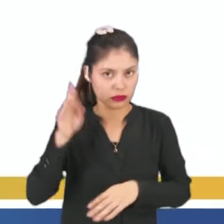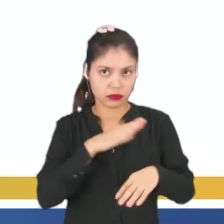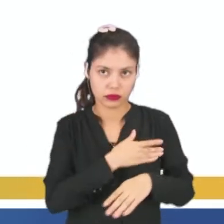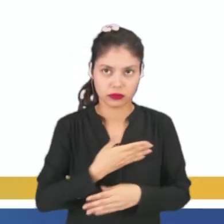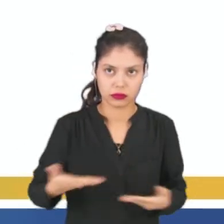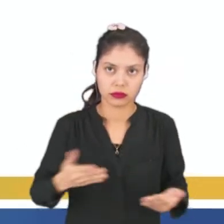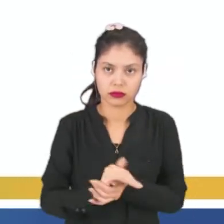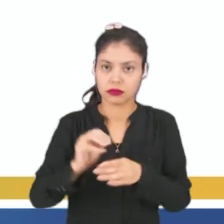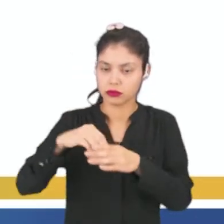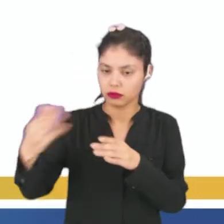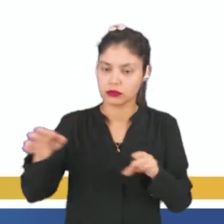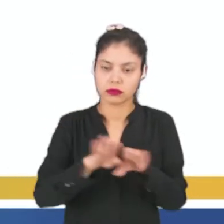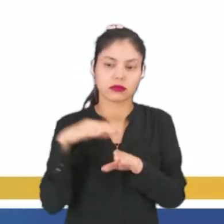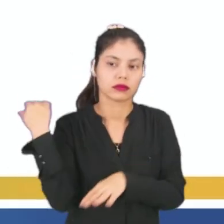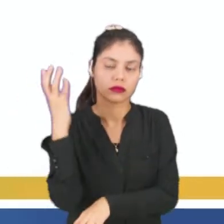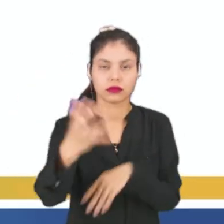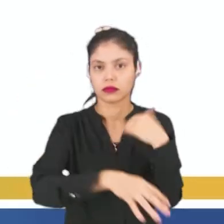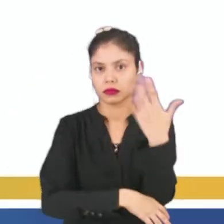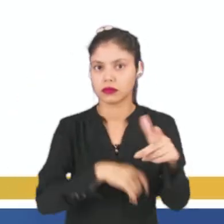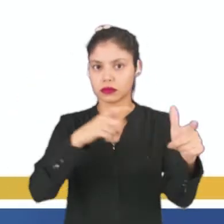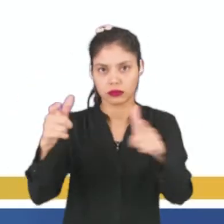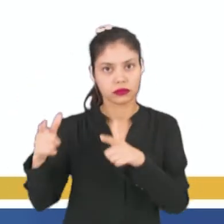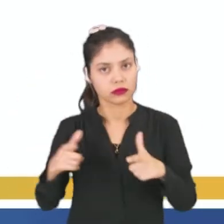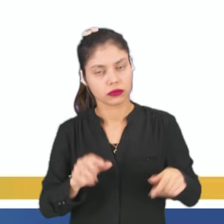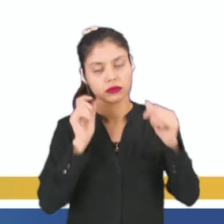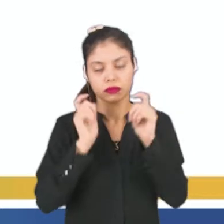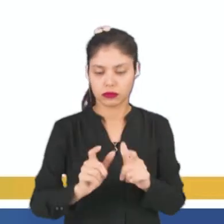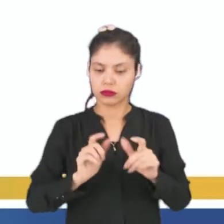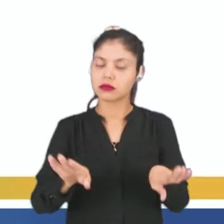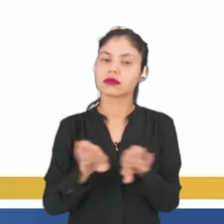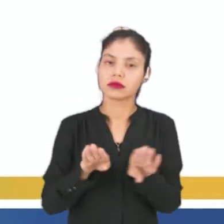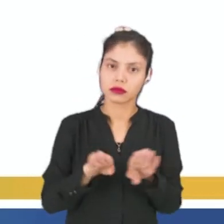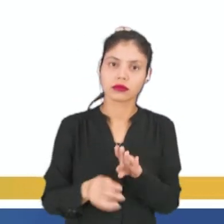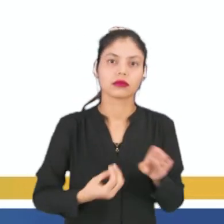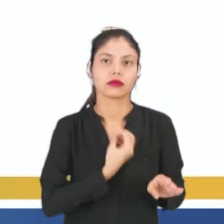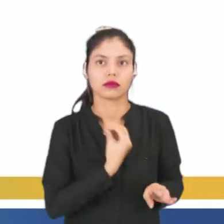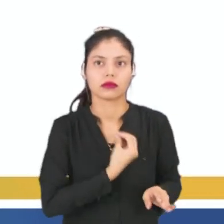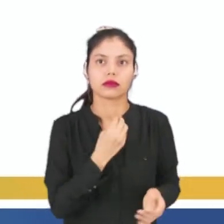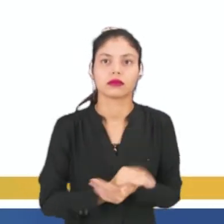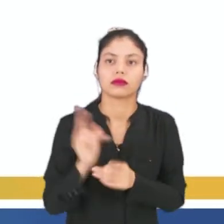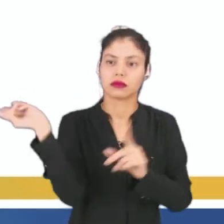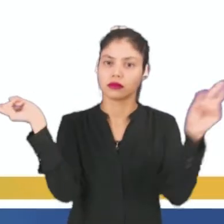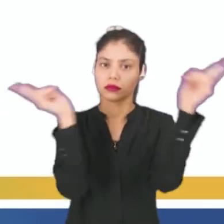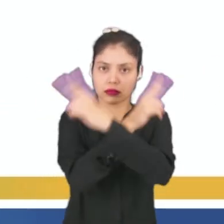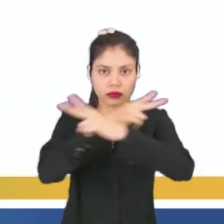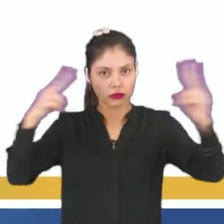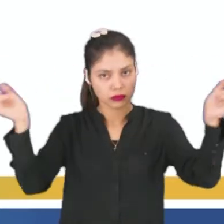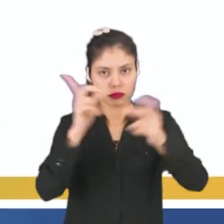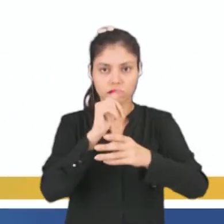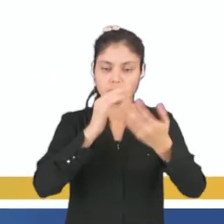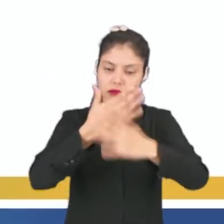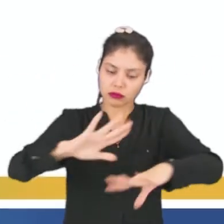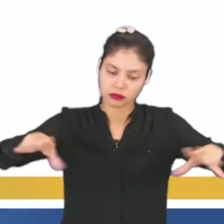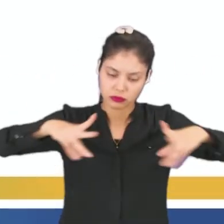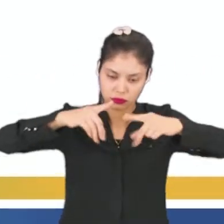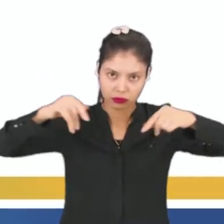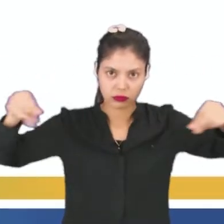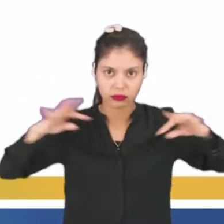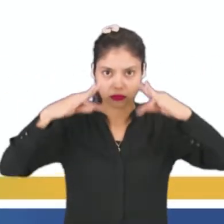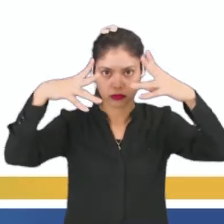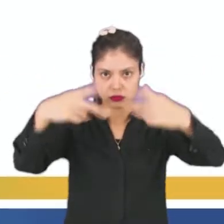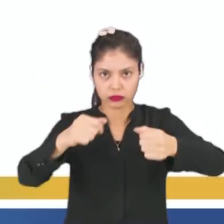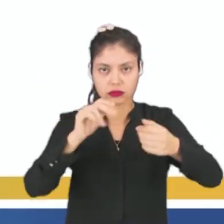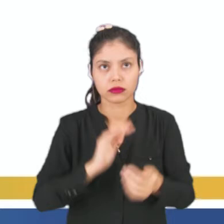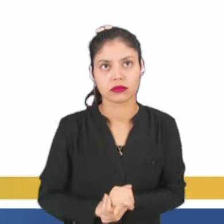estão fora, o meio ambiente, o lugar onde ela está, né? O vento, a água, o solo, tudo